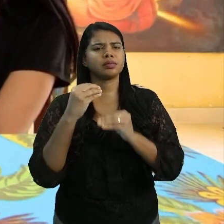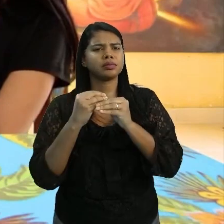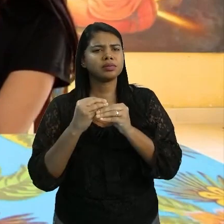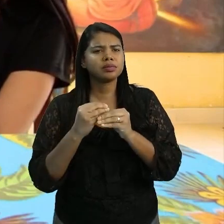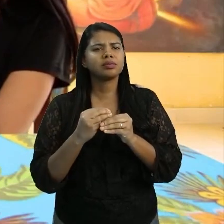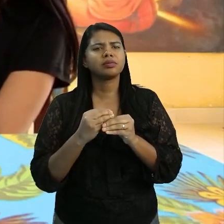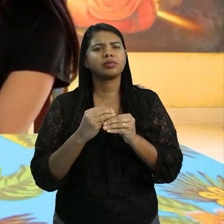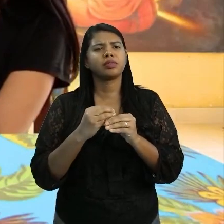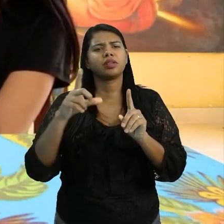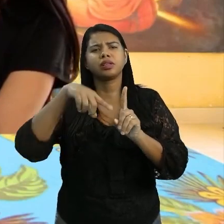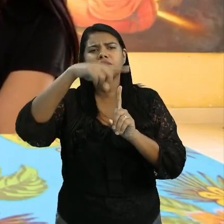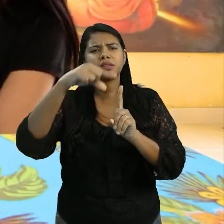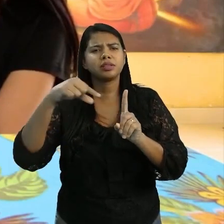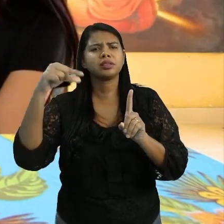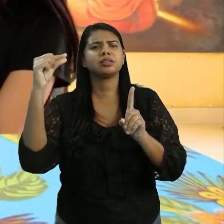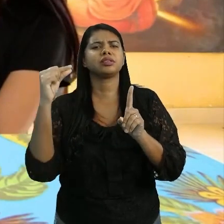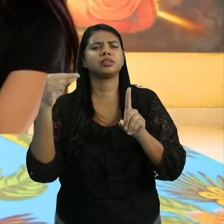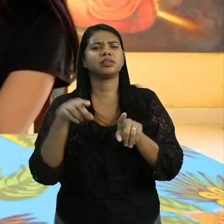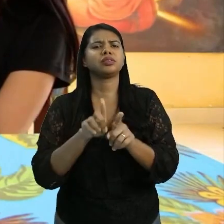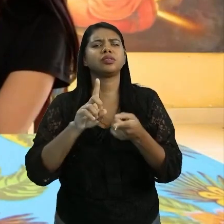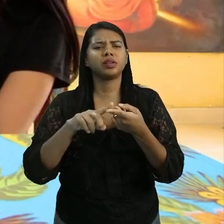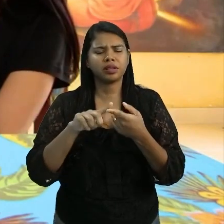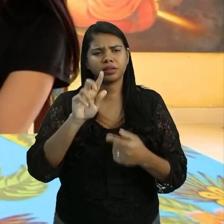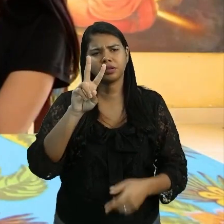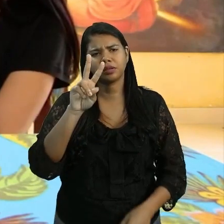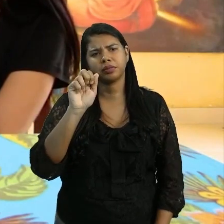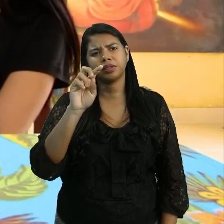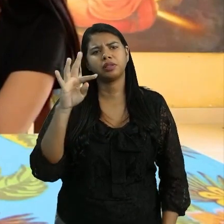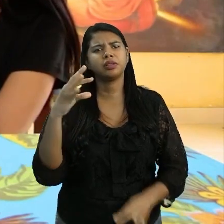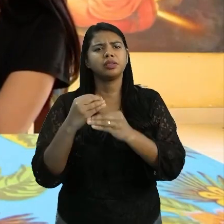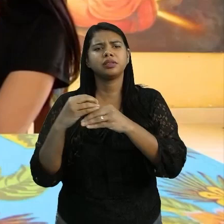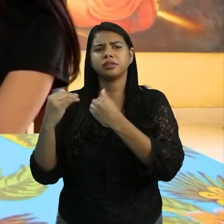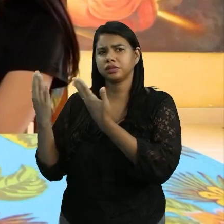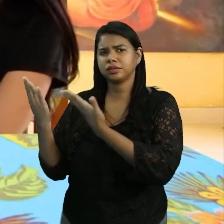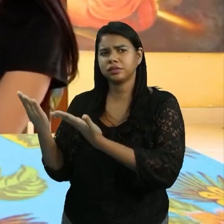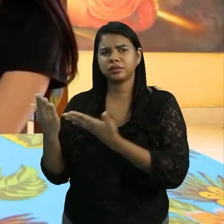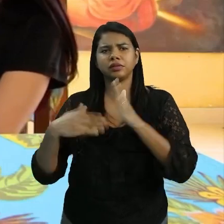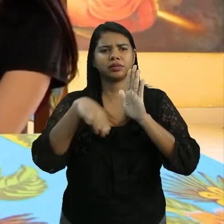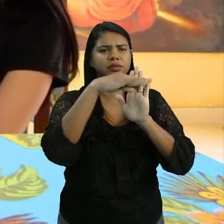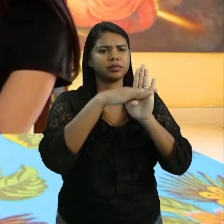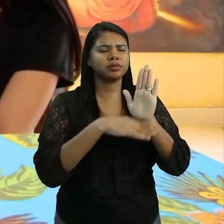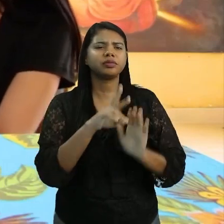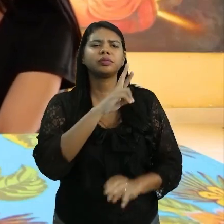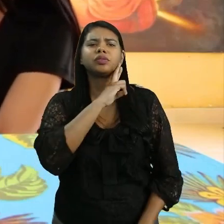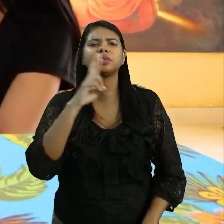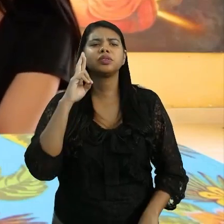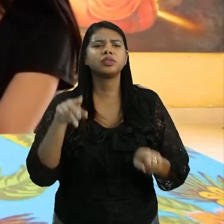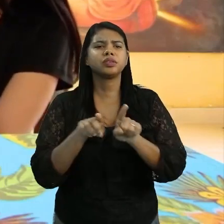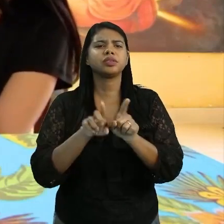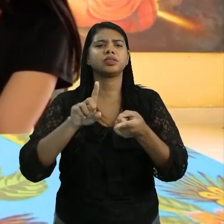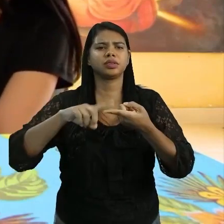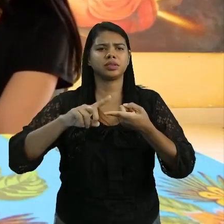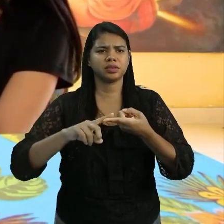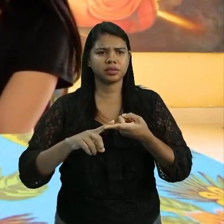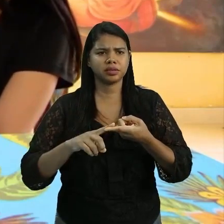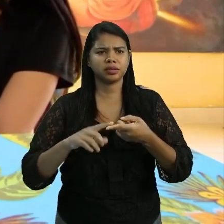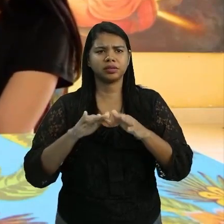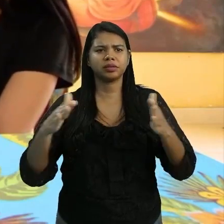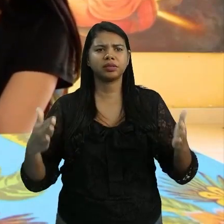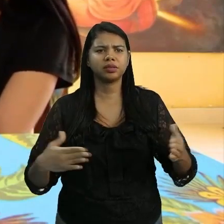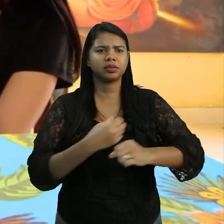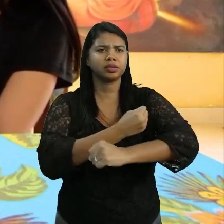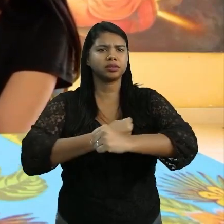até 6 tipos de cardápios que a gente reveza semanalmente. E com a horta, a gente tem horta aqui